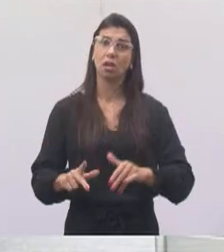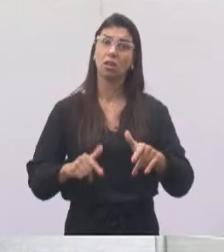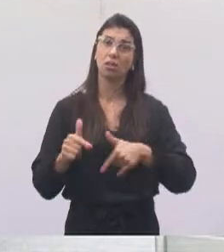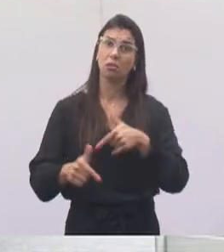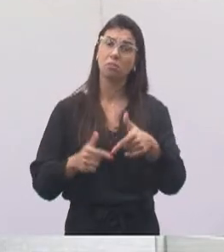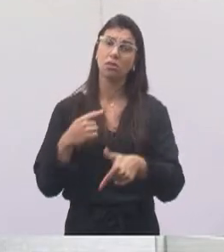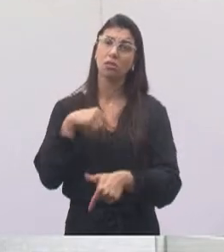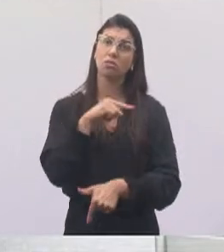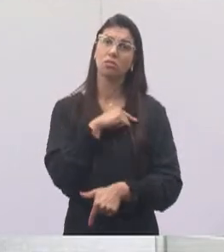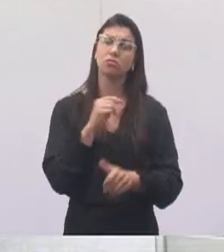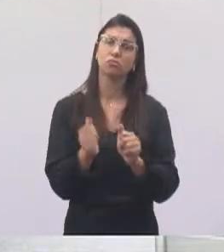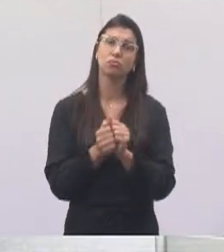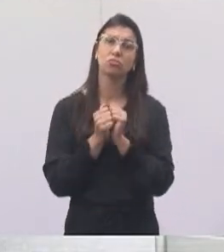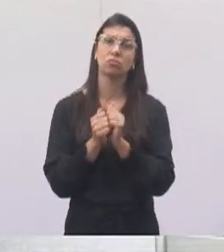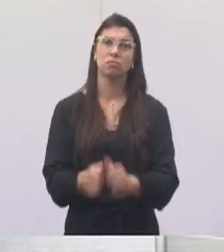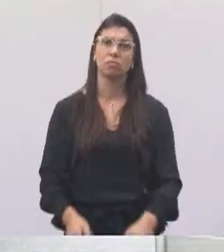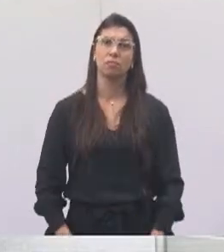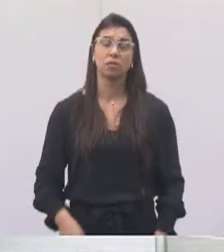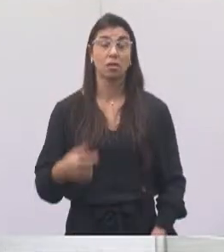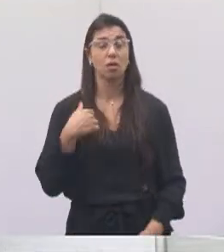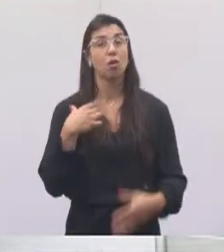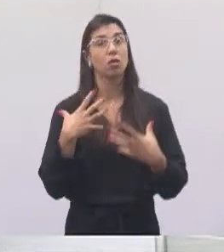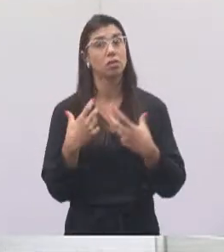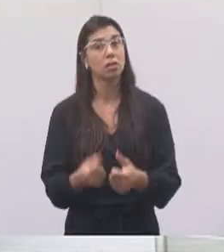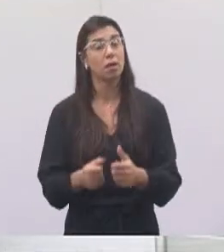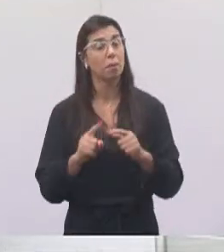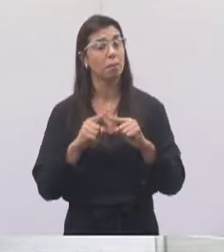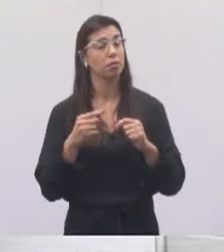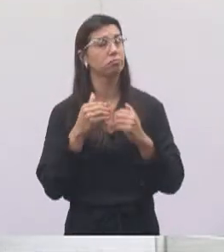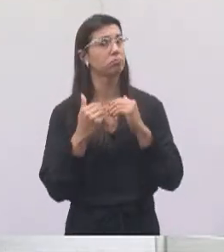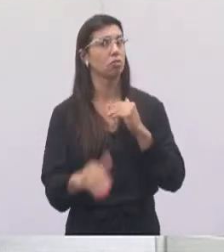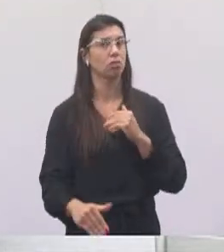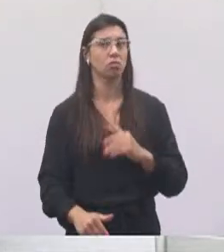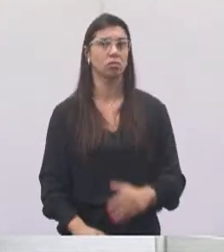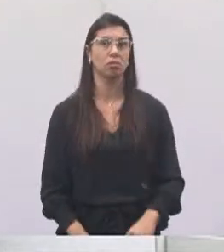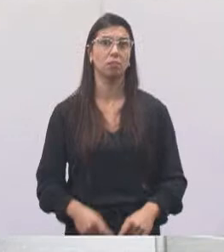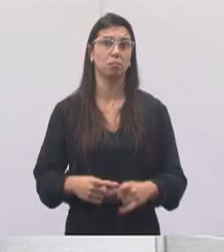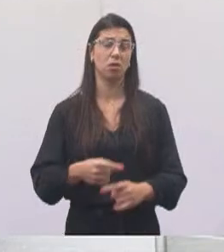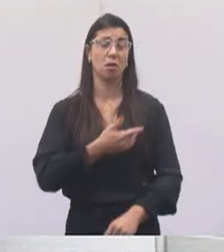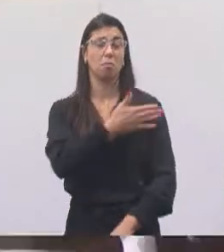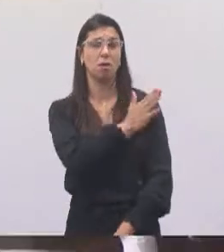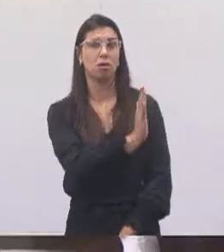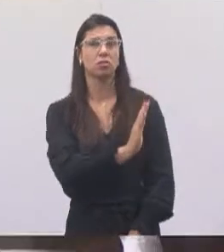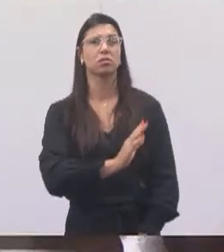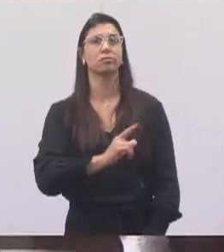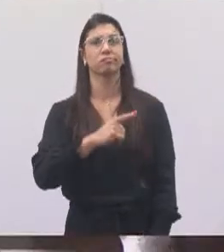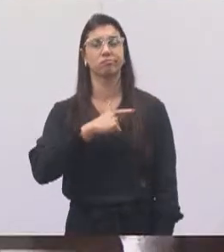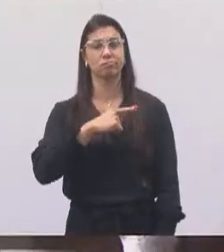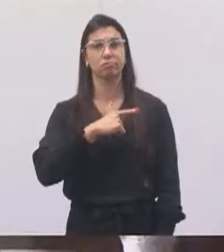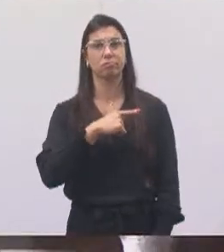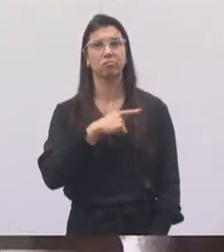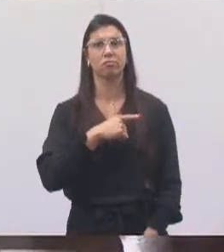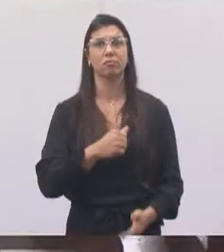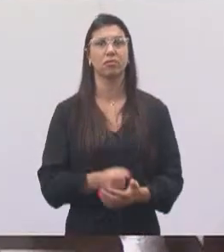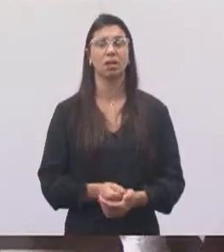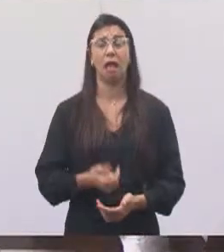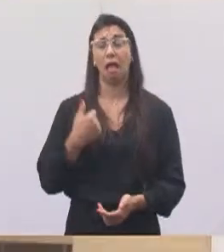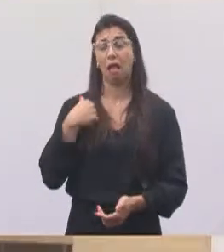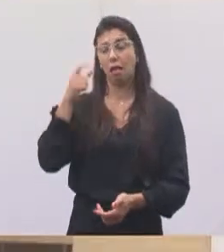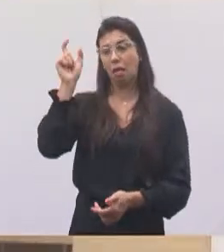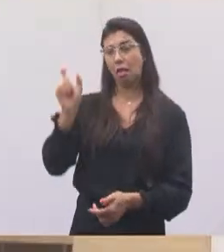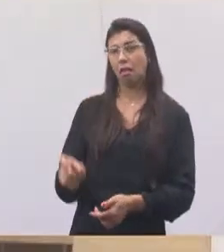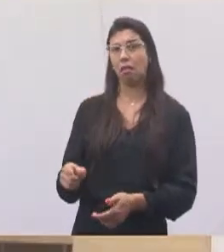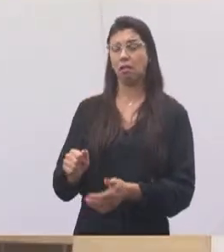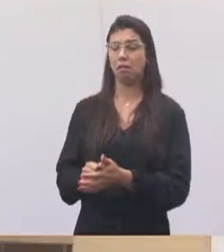que eu aceitei, mas não concordei. Só. Porque o preconceito existe, querendo ou não. Às vezes você fala assim, aquele lá é